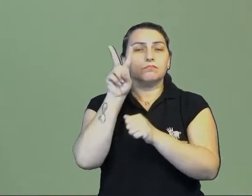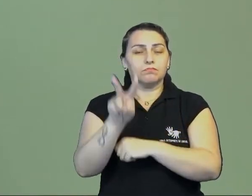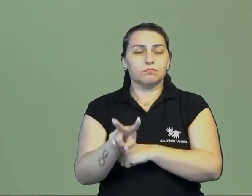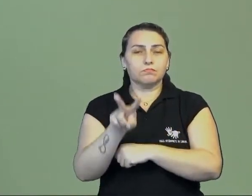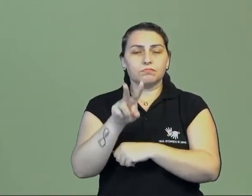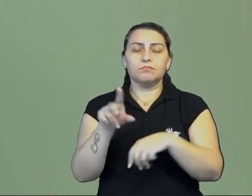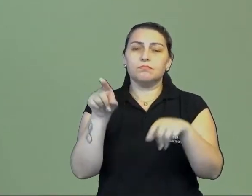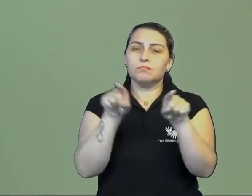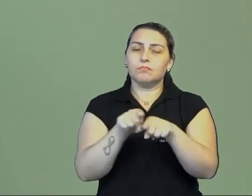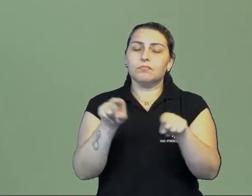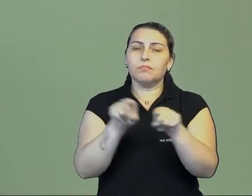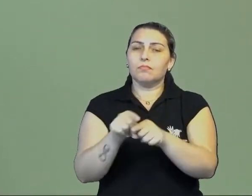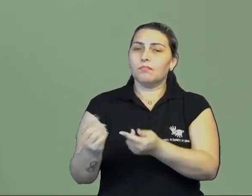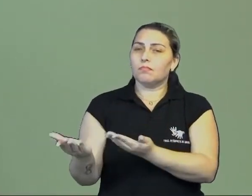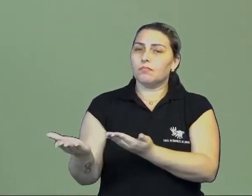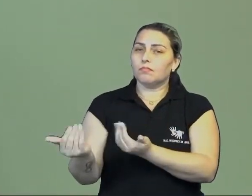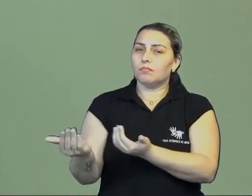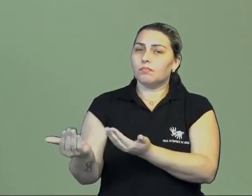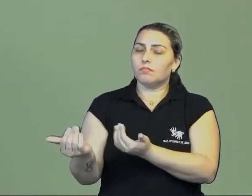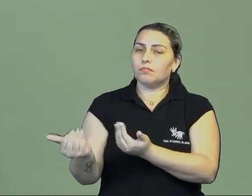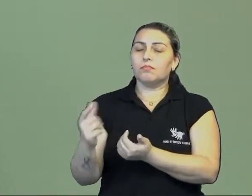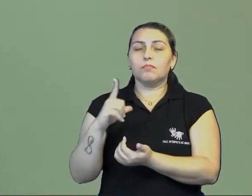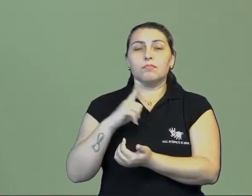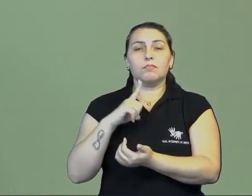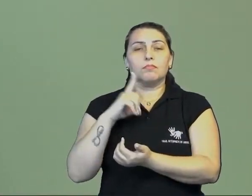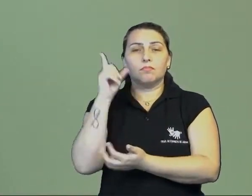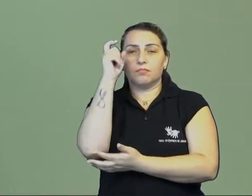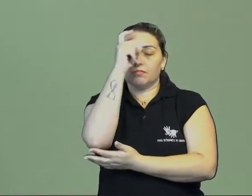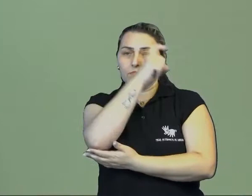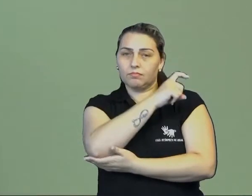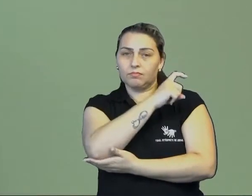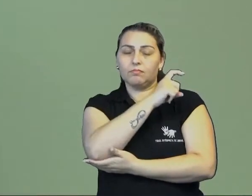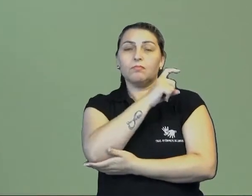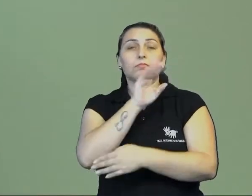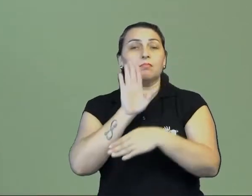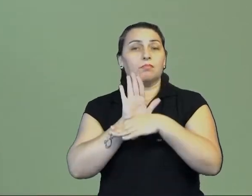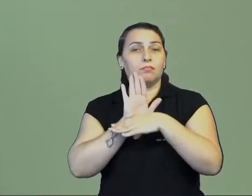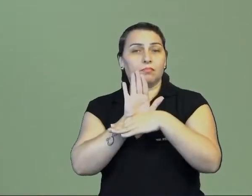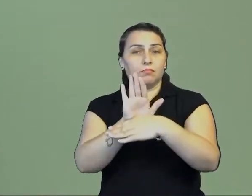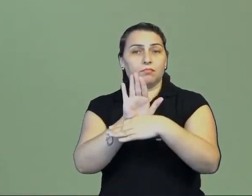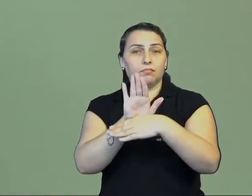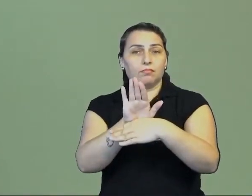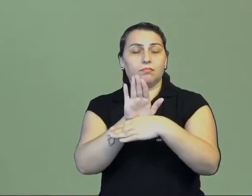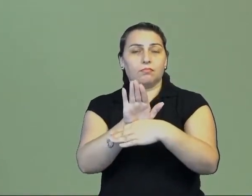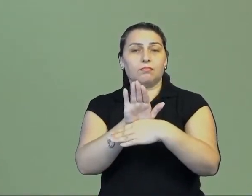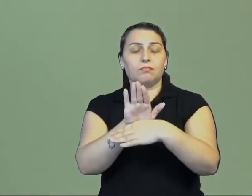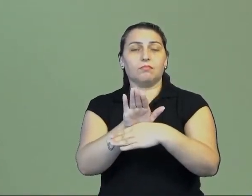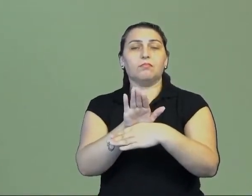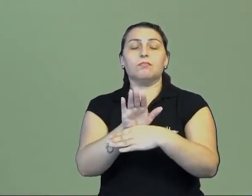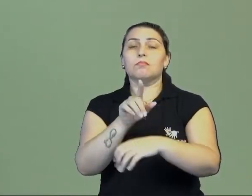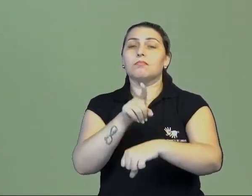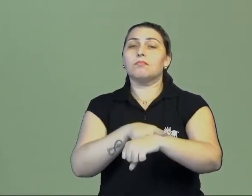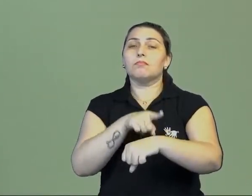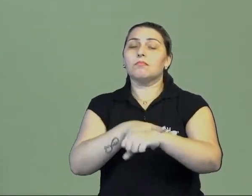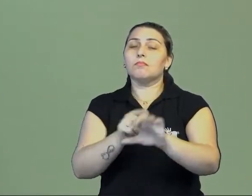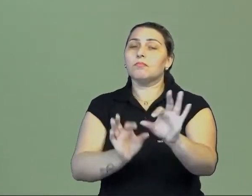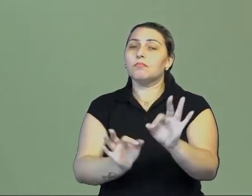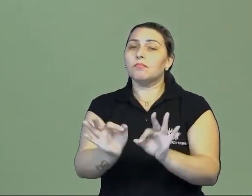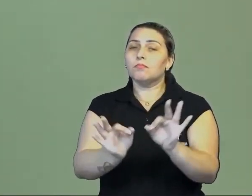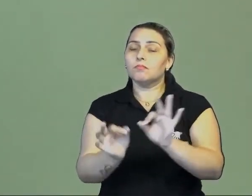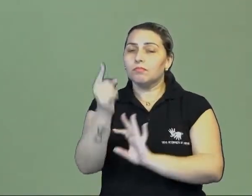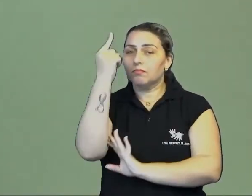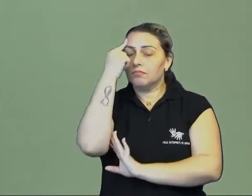que é o jovem especial, que tem as suas dificuldades, isso ajuda muito, né, na hora da elaboração